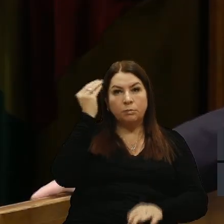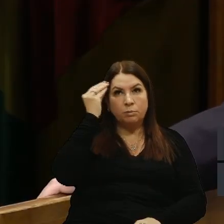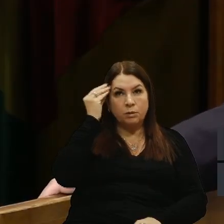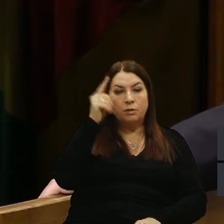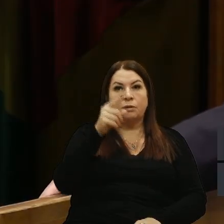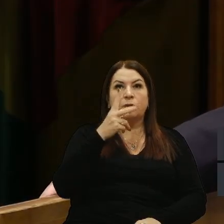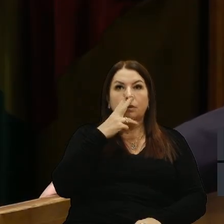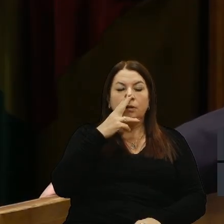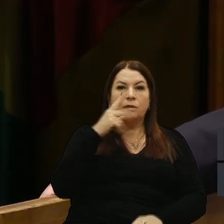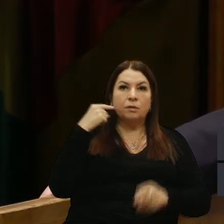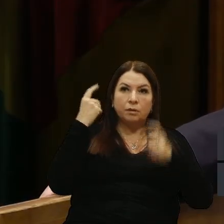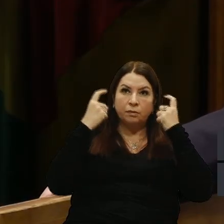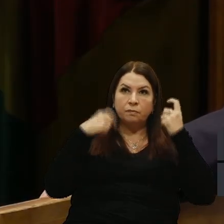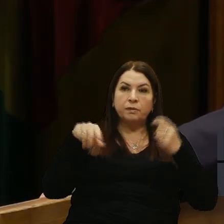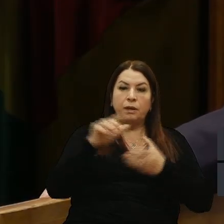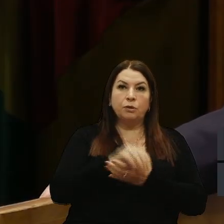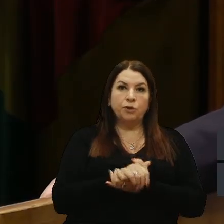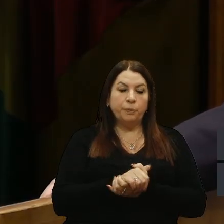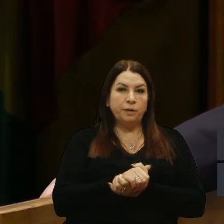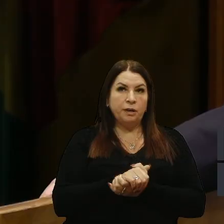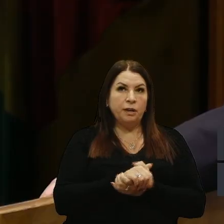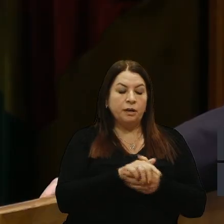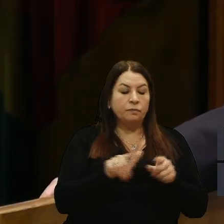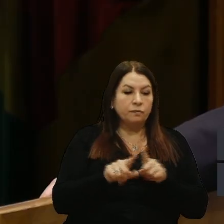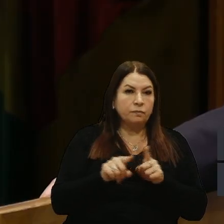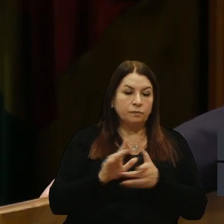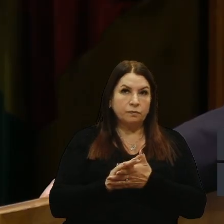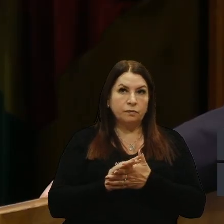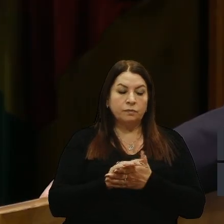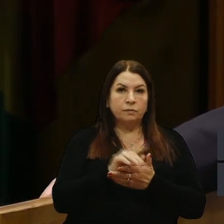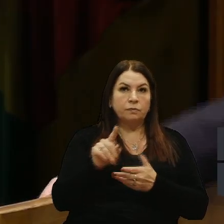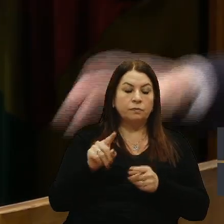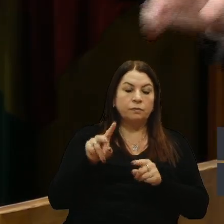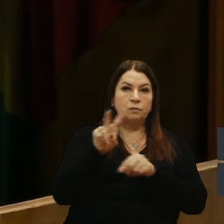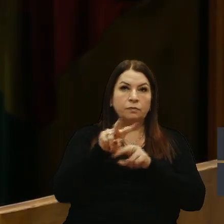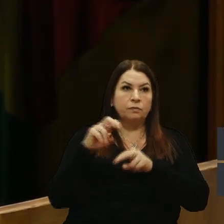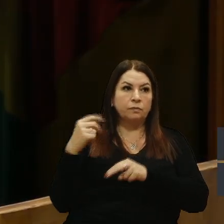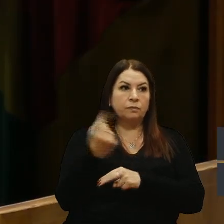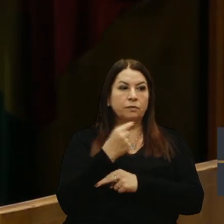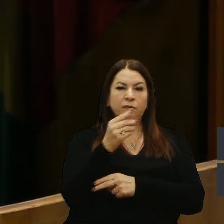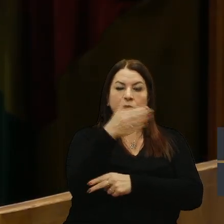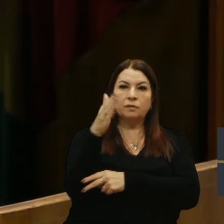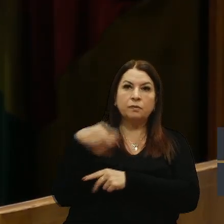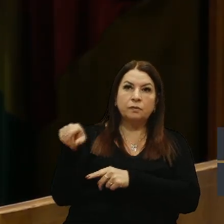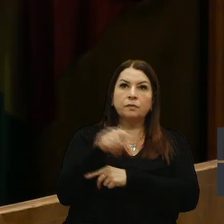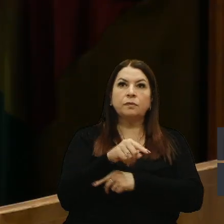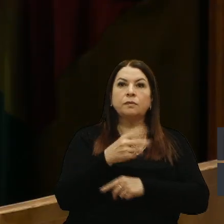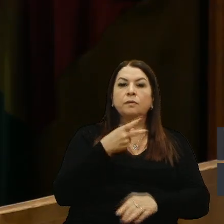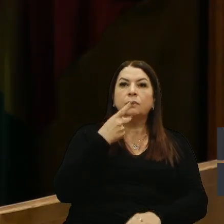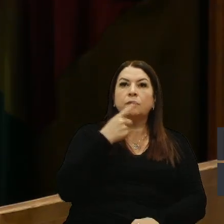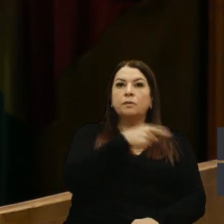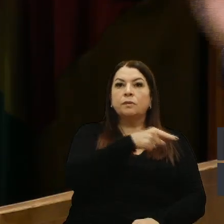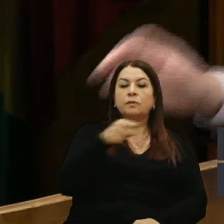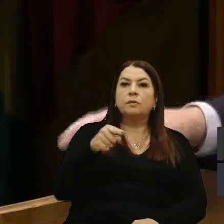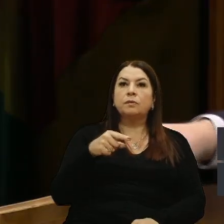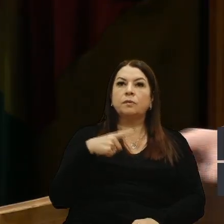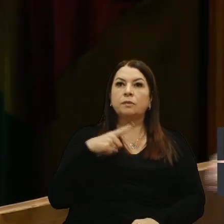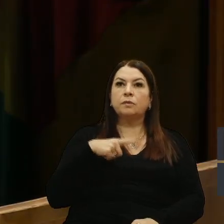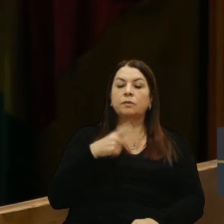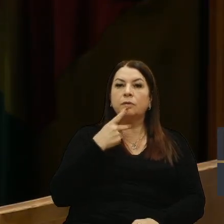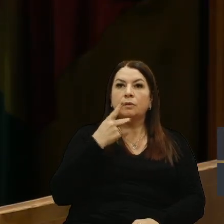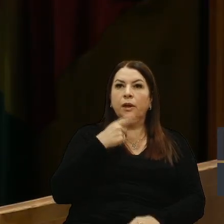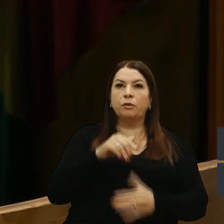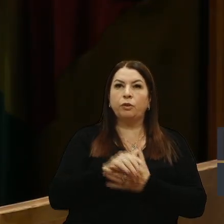esta mesma preocupação de levantar essa bandeira. Inclusive, na fala que nós estávamos